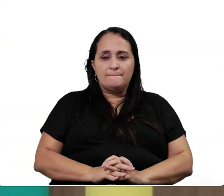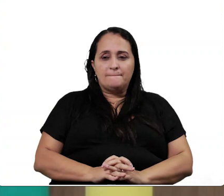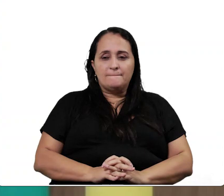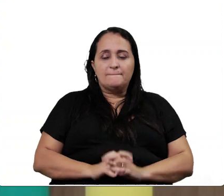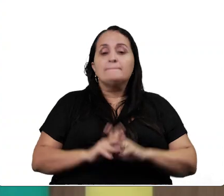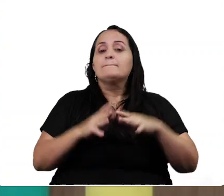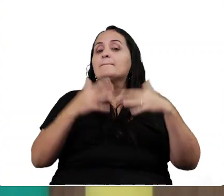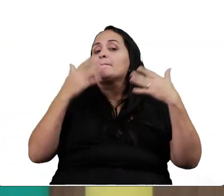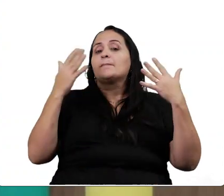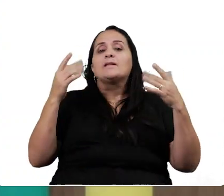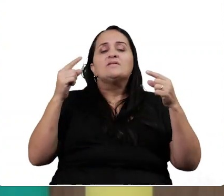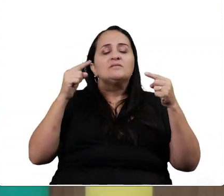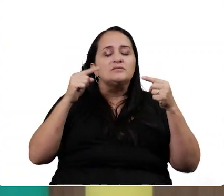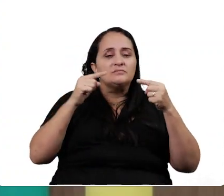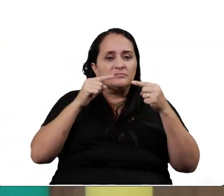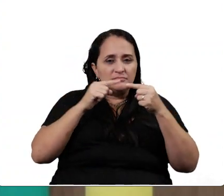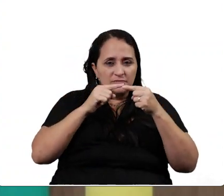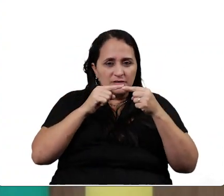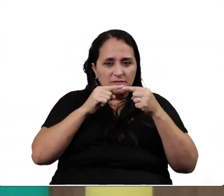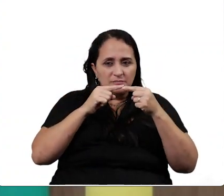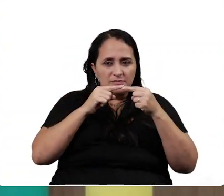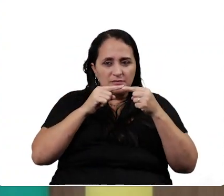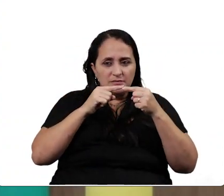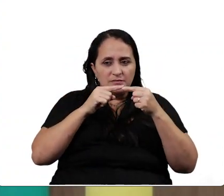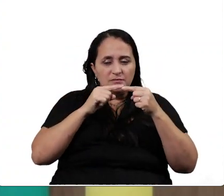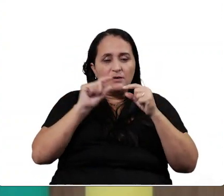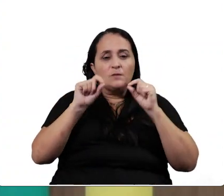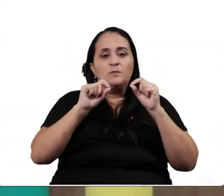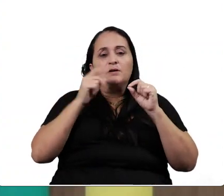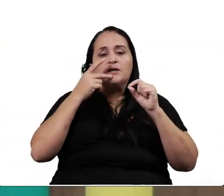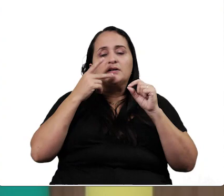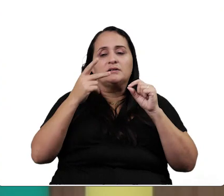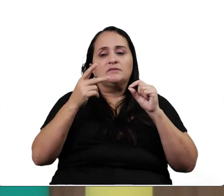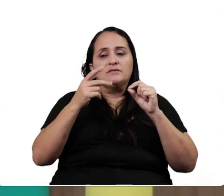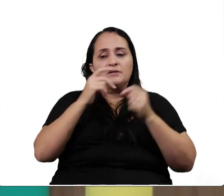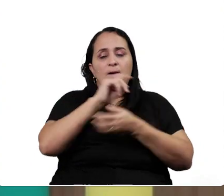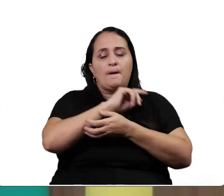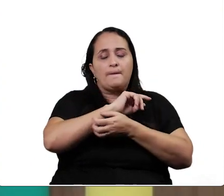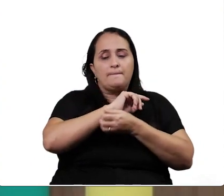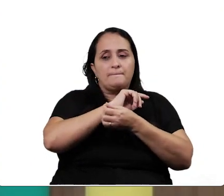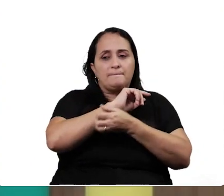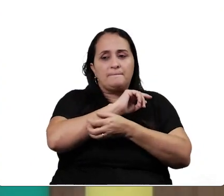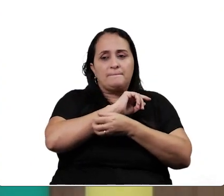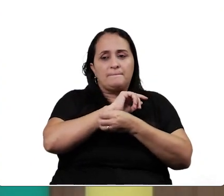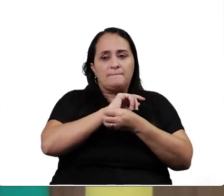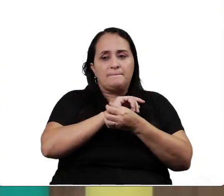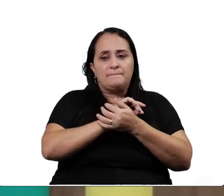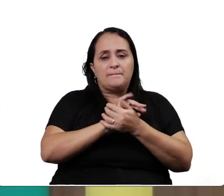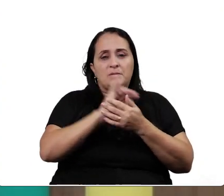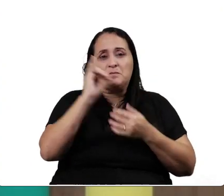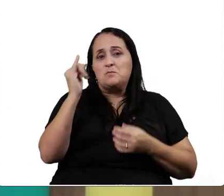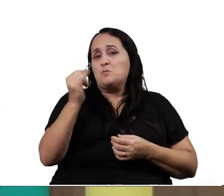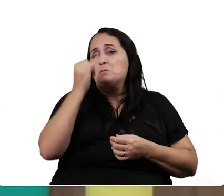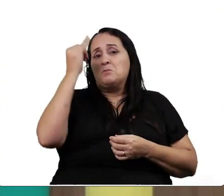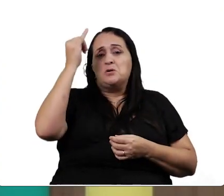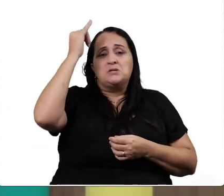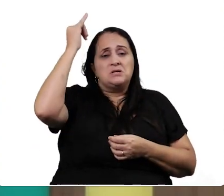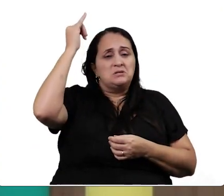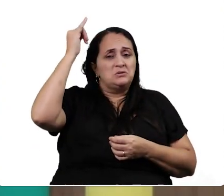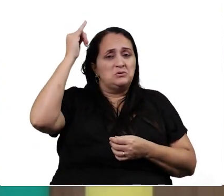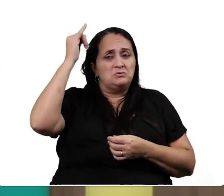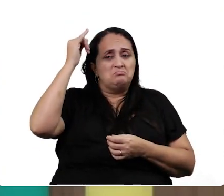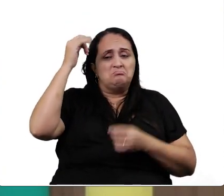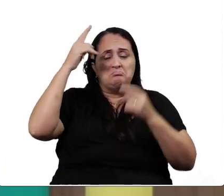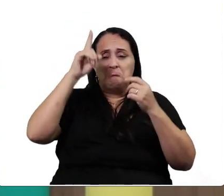certa? Então, vamos perceber aqui o que a frase quer dizer. O importante não é vencer, então vencer não